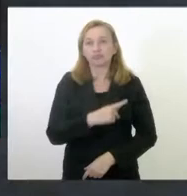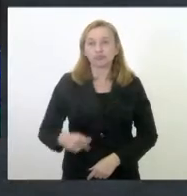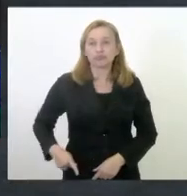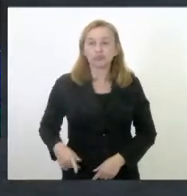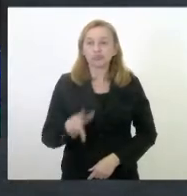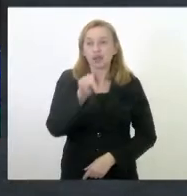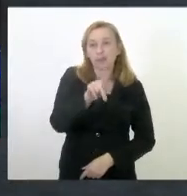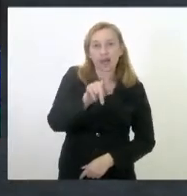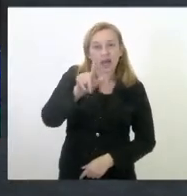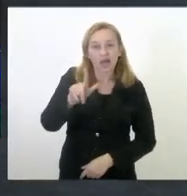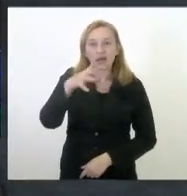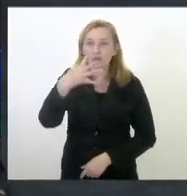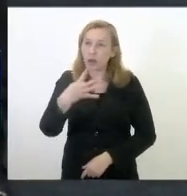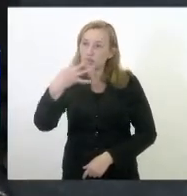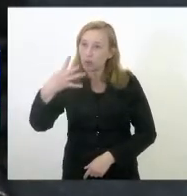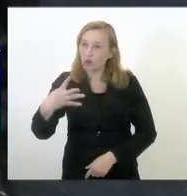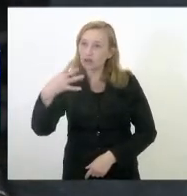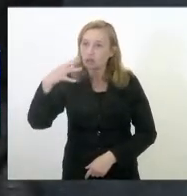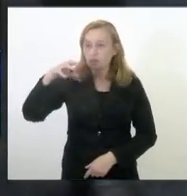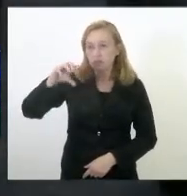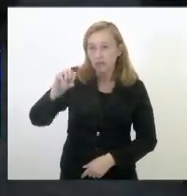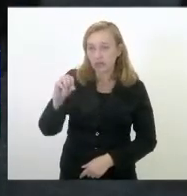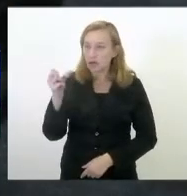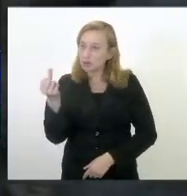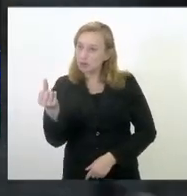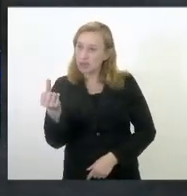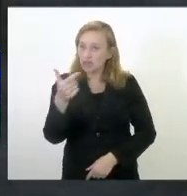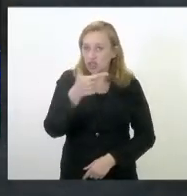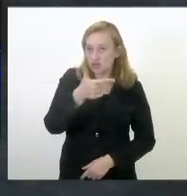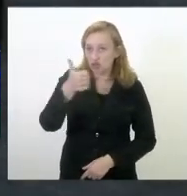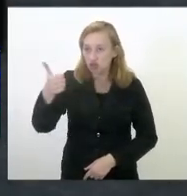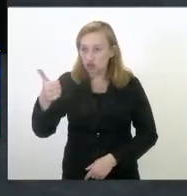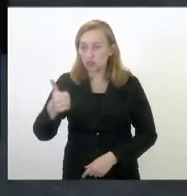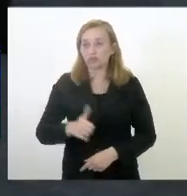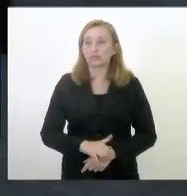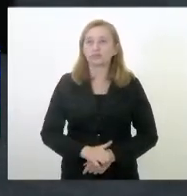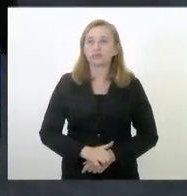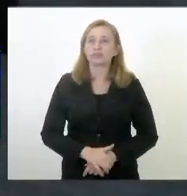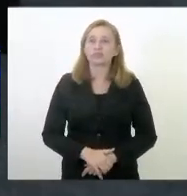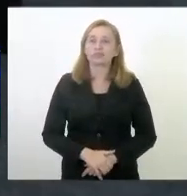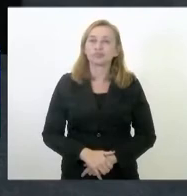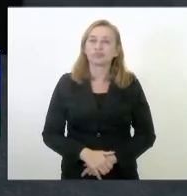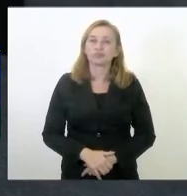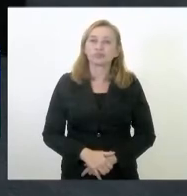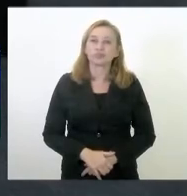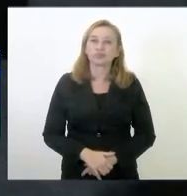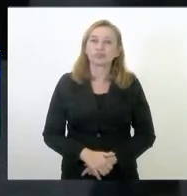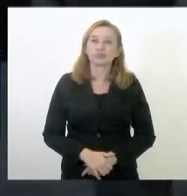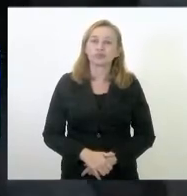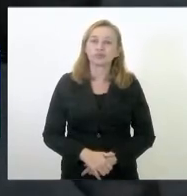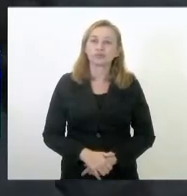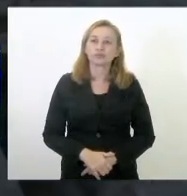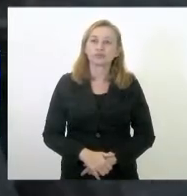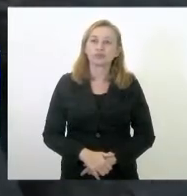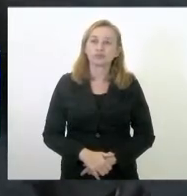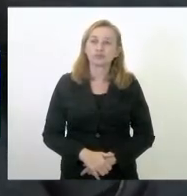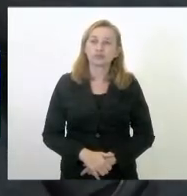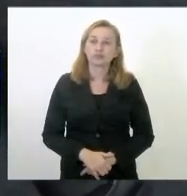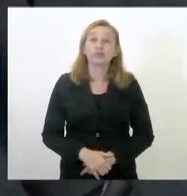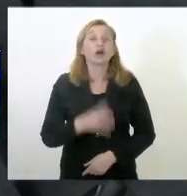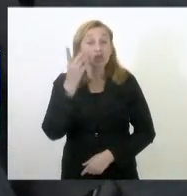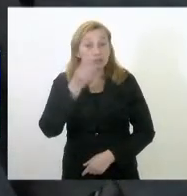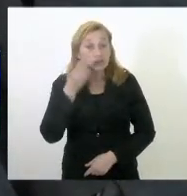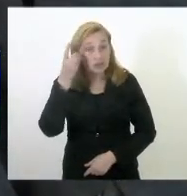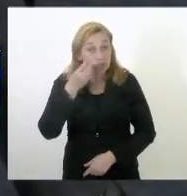PL 4406, de 21, de autoria